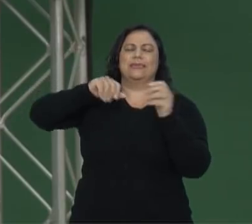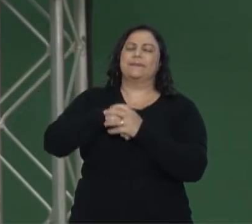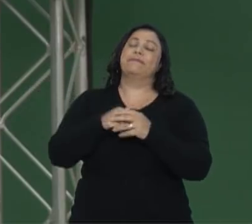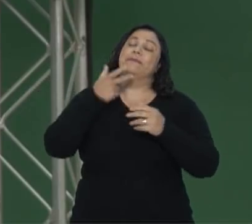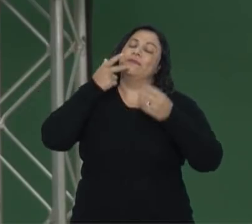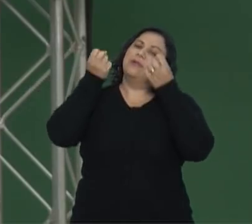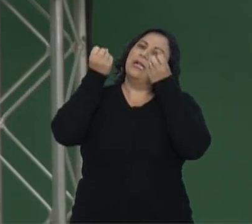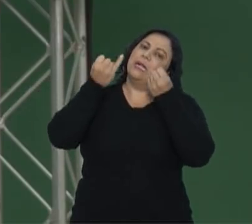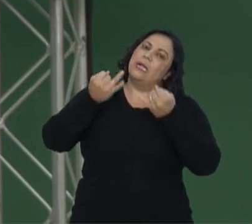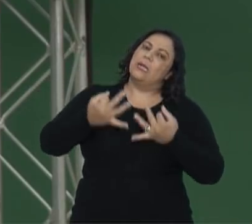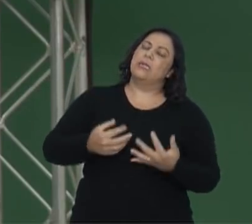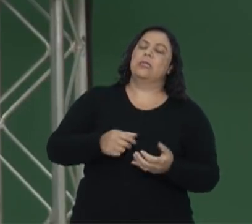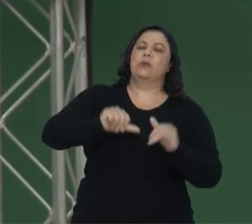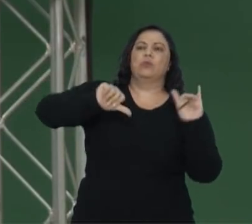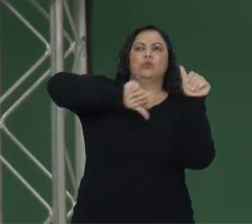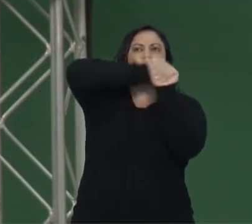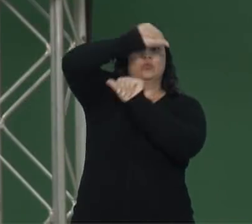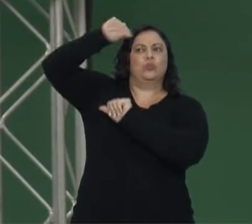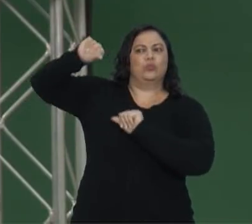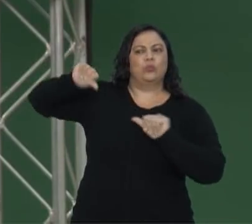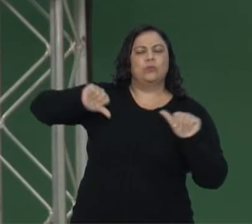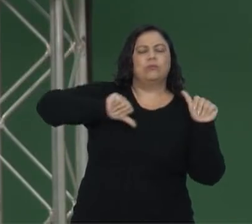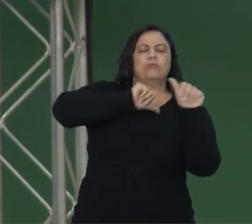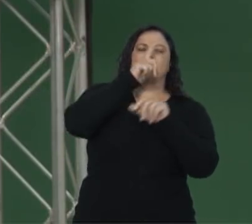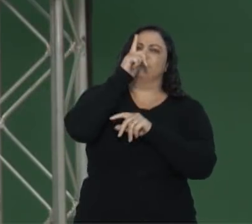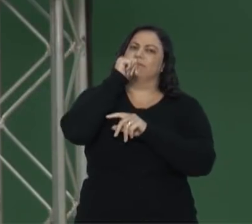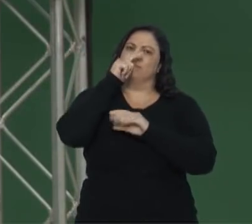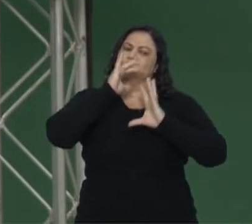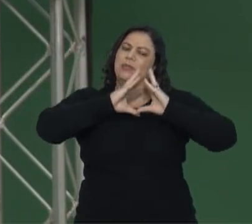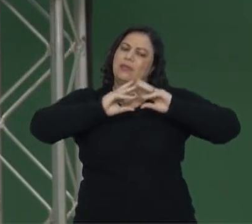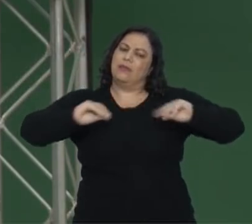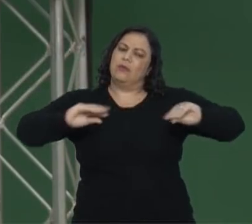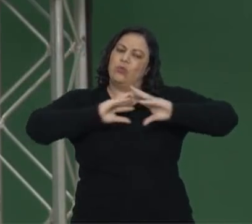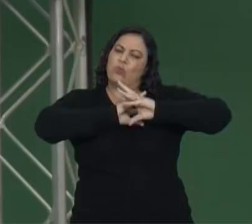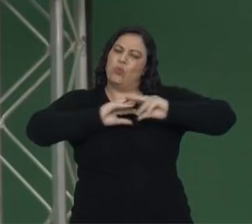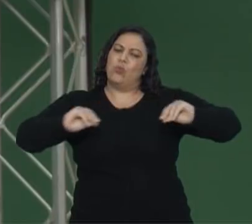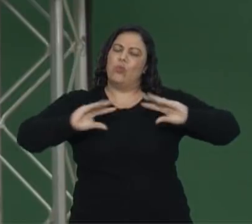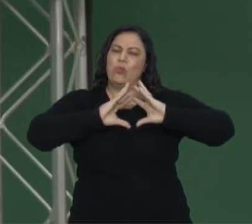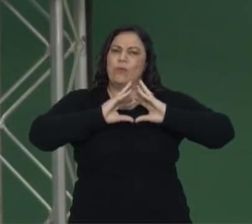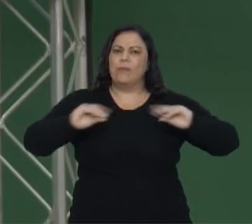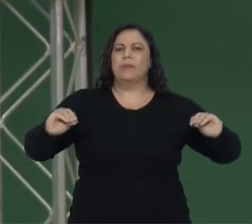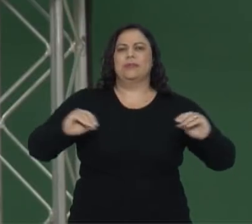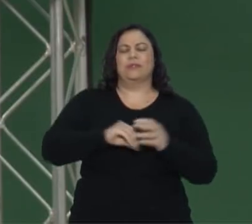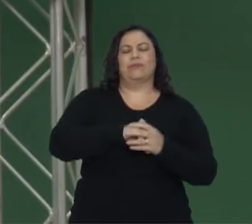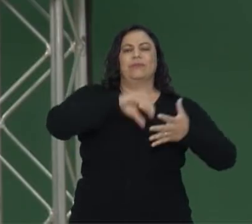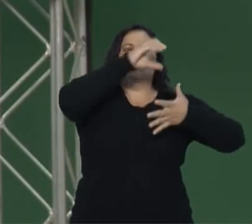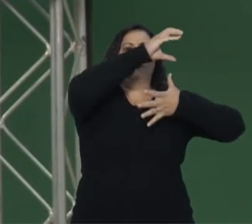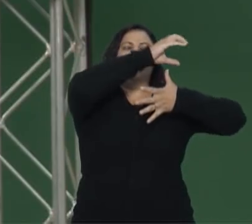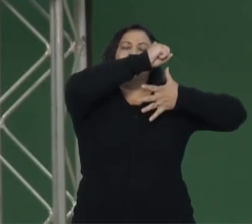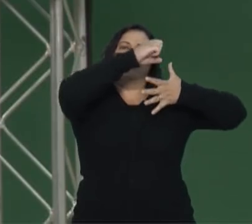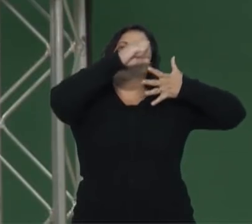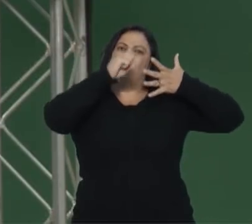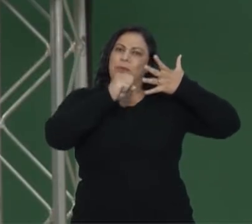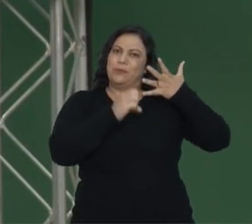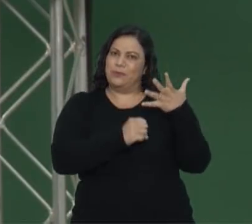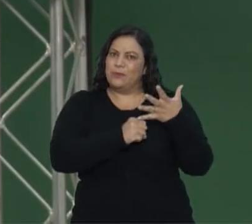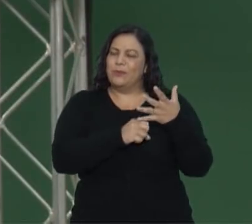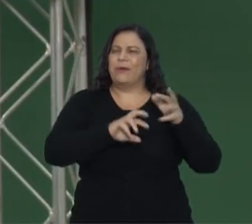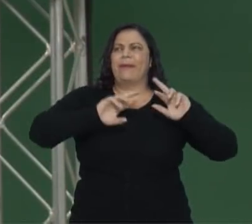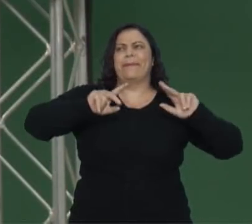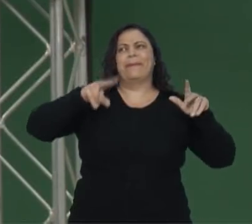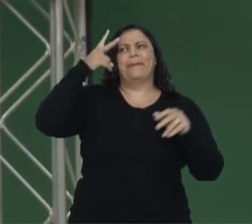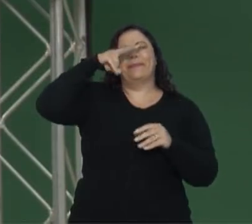da água, falamos da decomposição, falamos da cadeia alimentar, relembramos o que é fungo, o